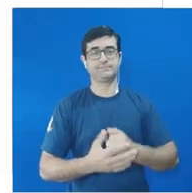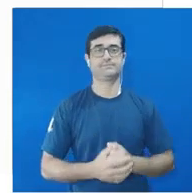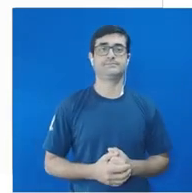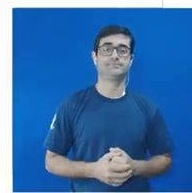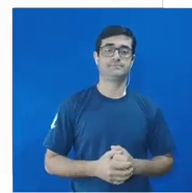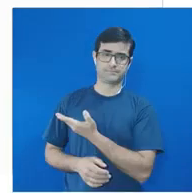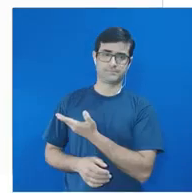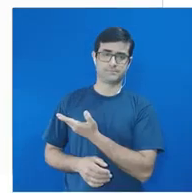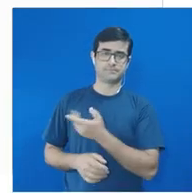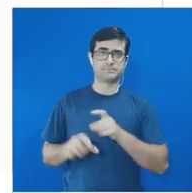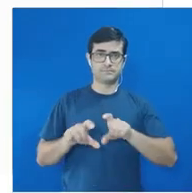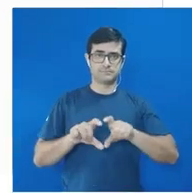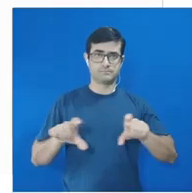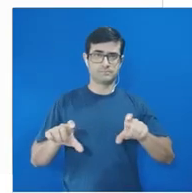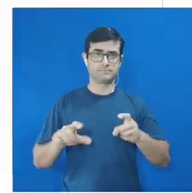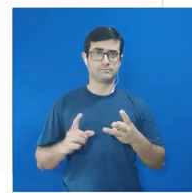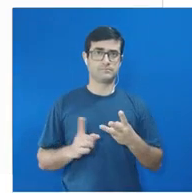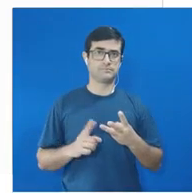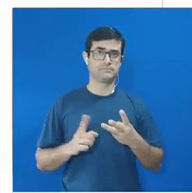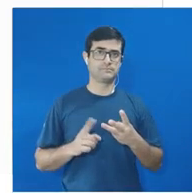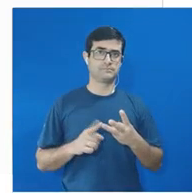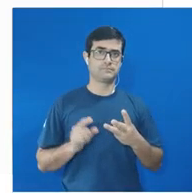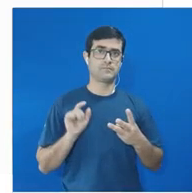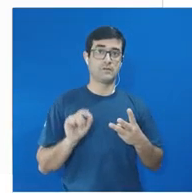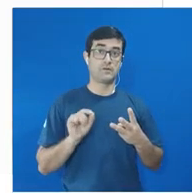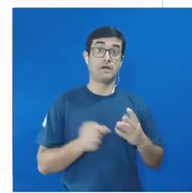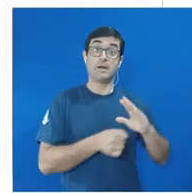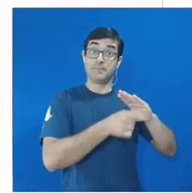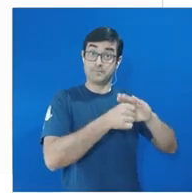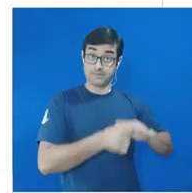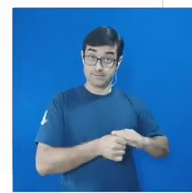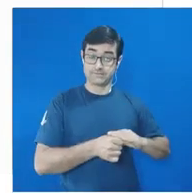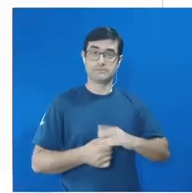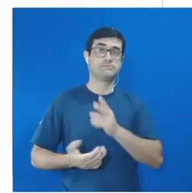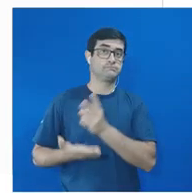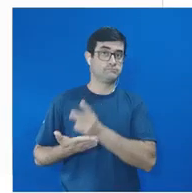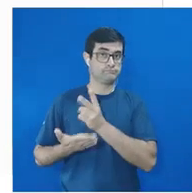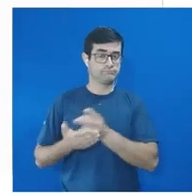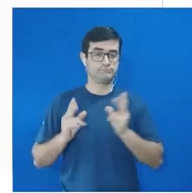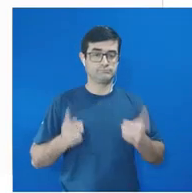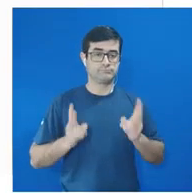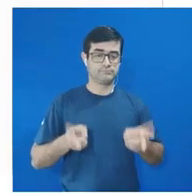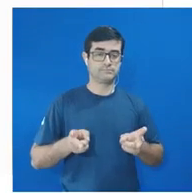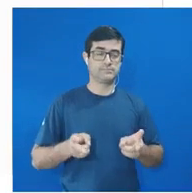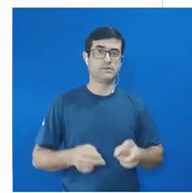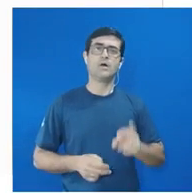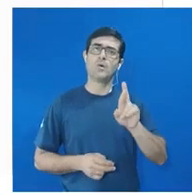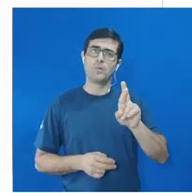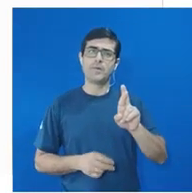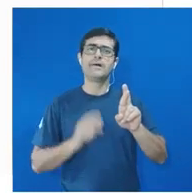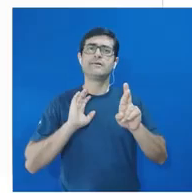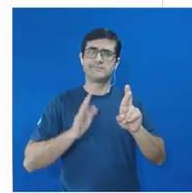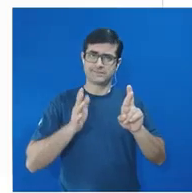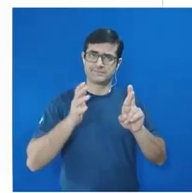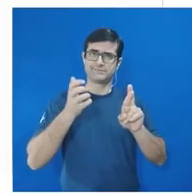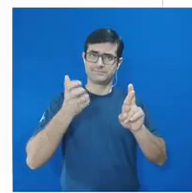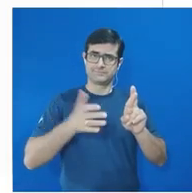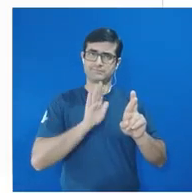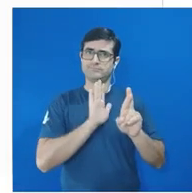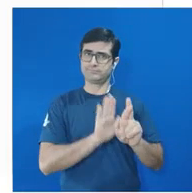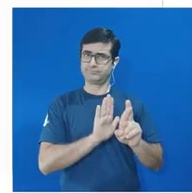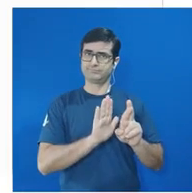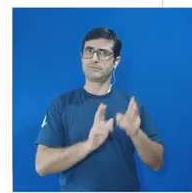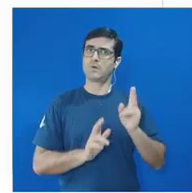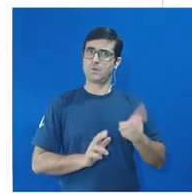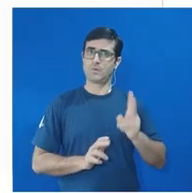o princípio de Avogadro? O princípio de Avogadro permanece a pressão e temperatura constante. O R, a gente